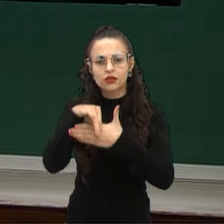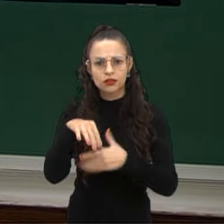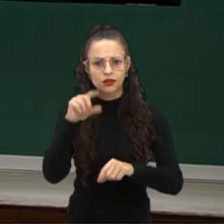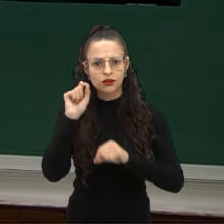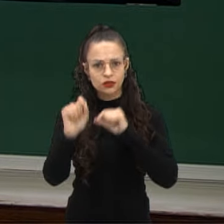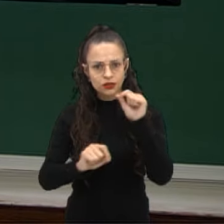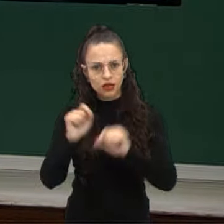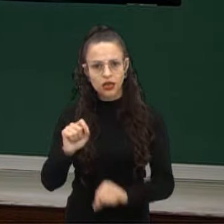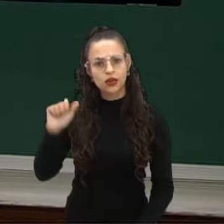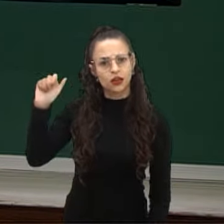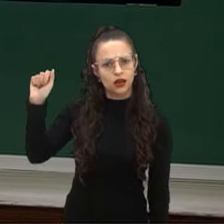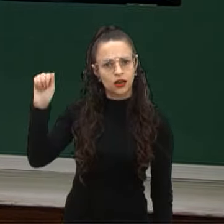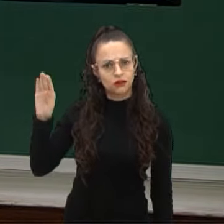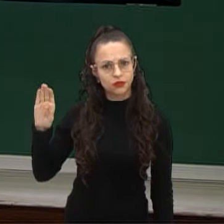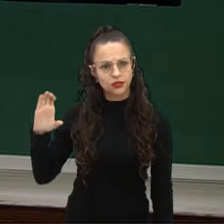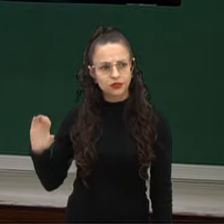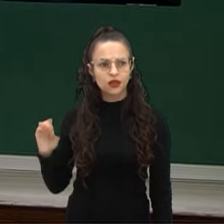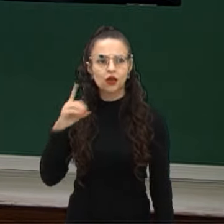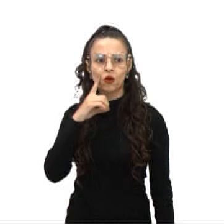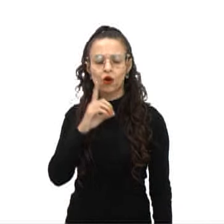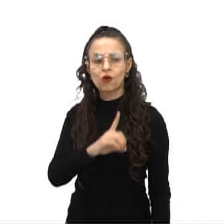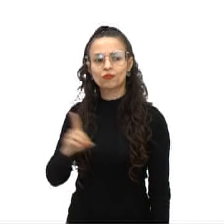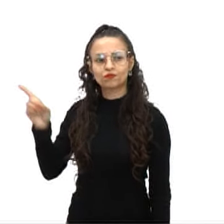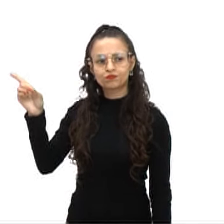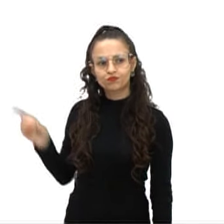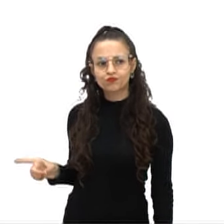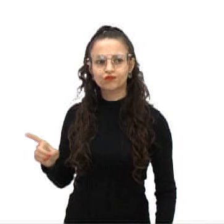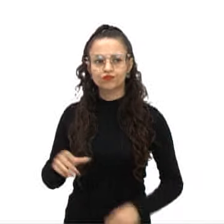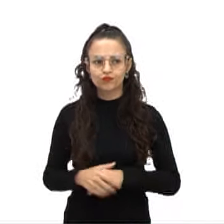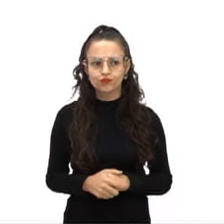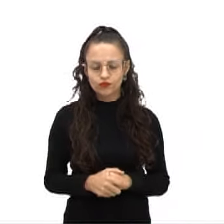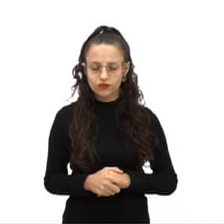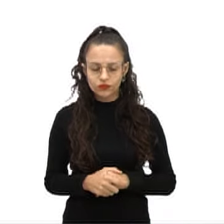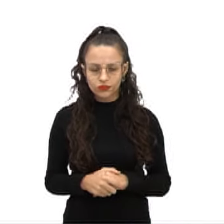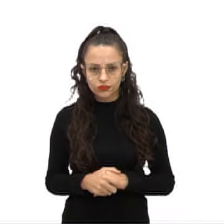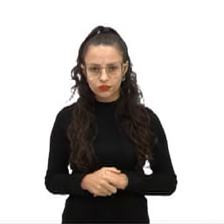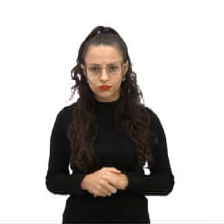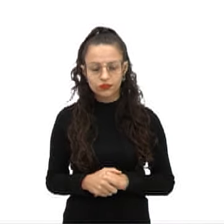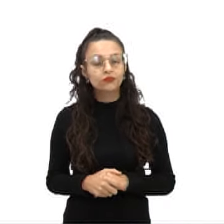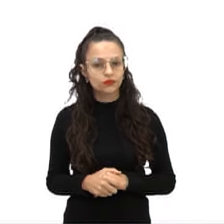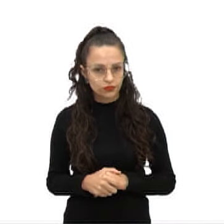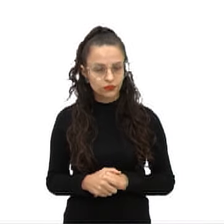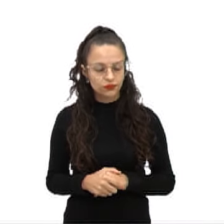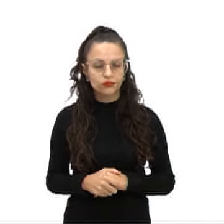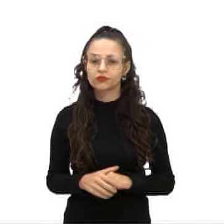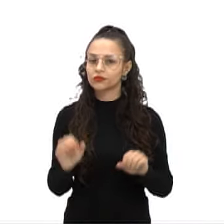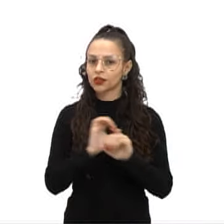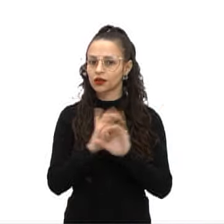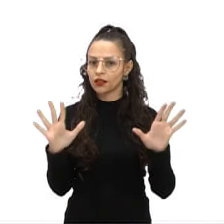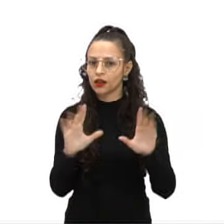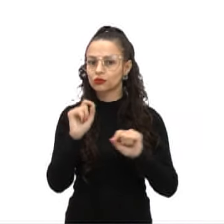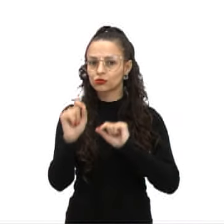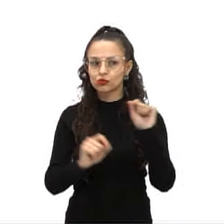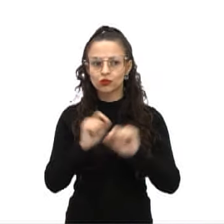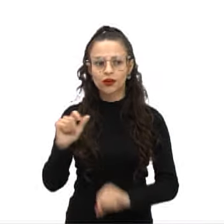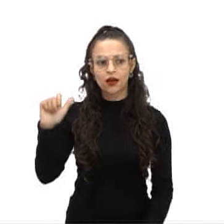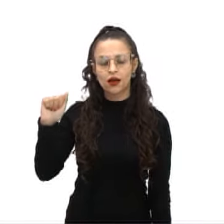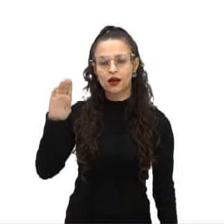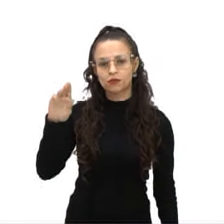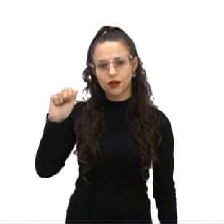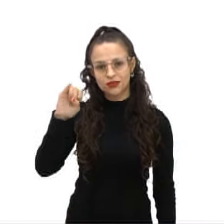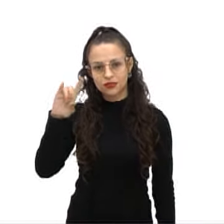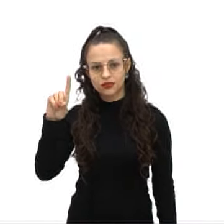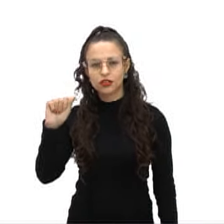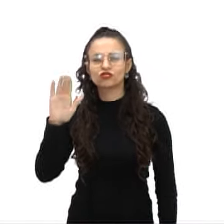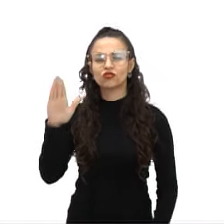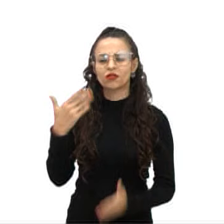Império Otomano, o Califado Omíada ou o Califado Abássida? Né? Então, lógico que o Abássida a gente viu na última